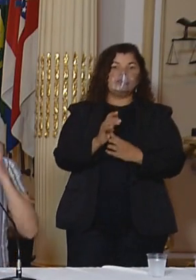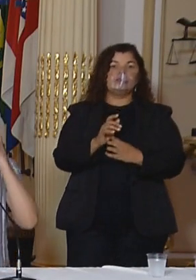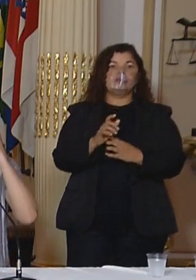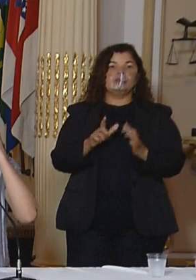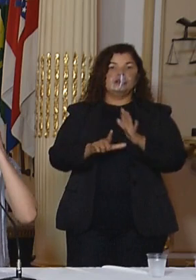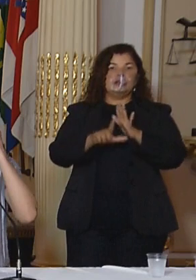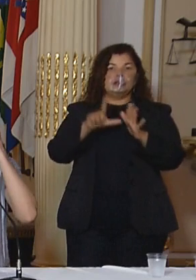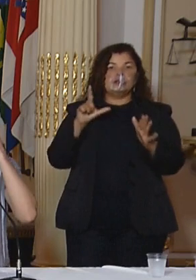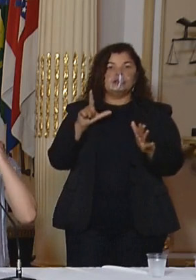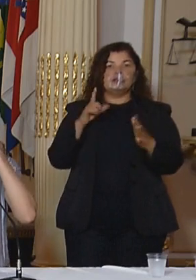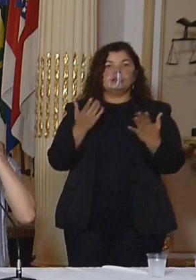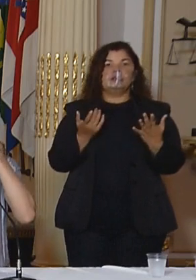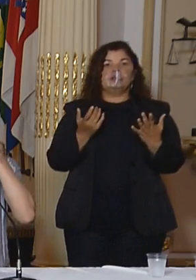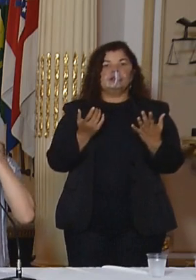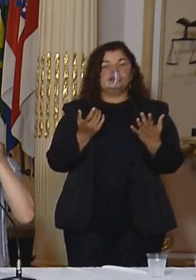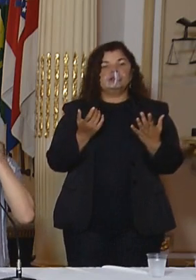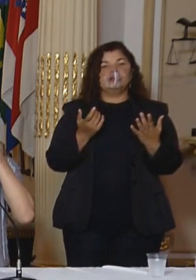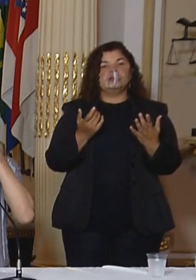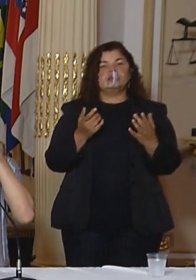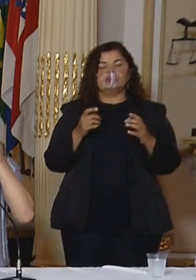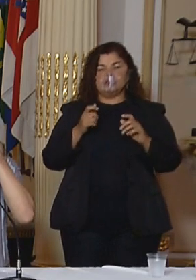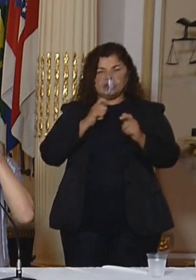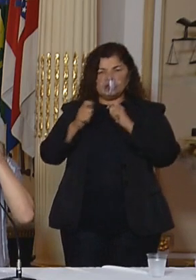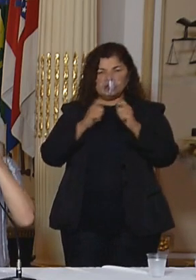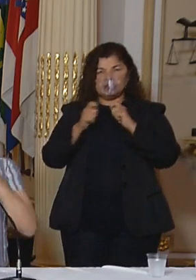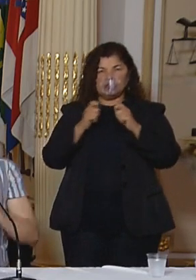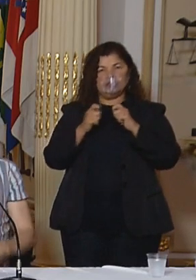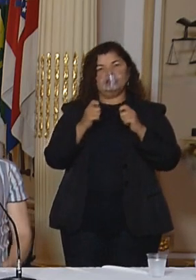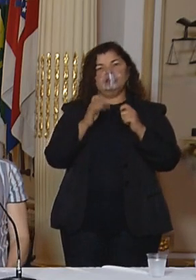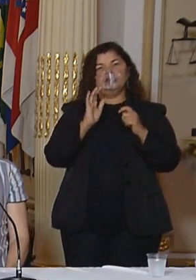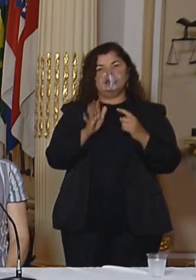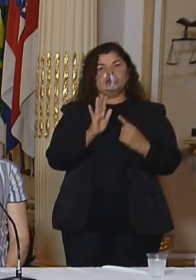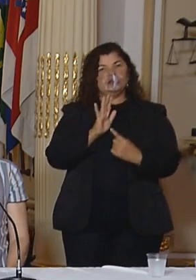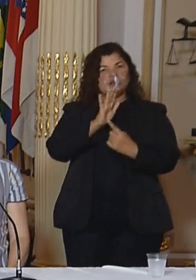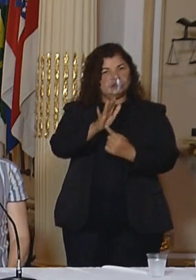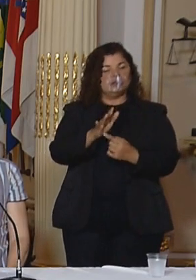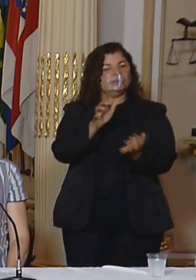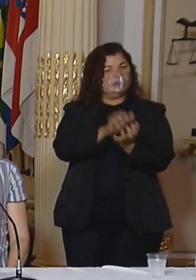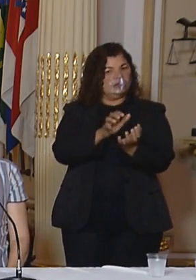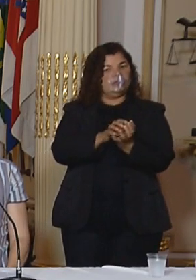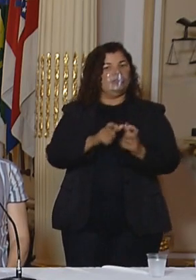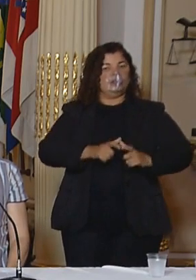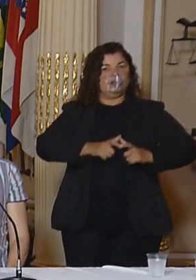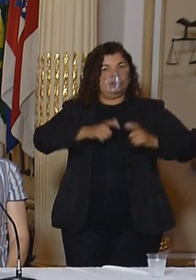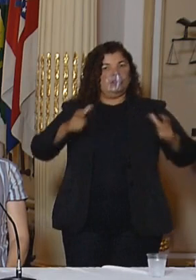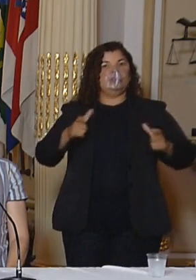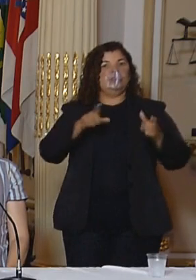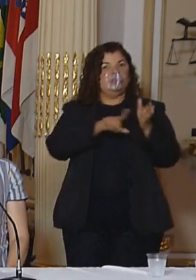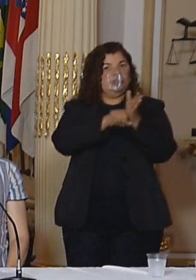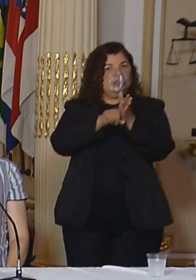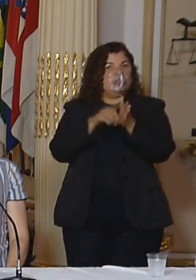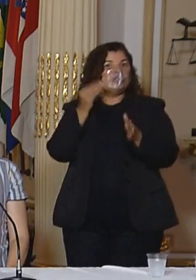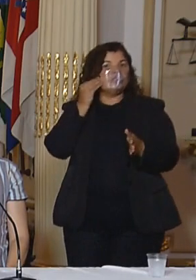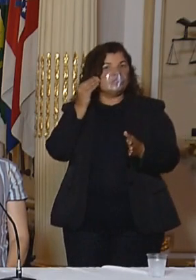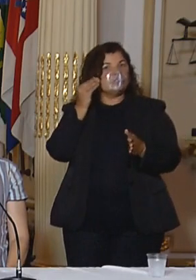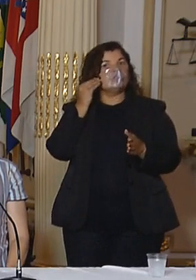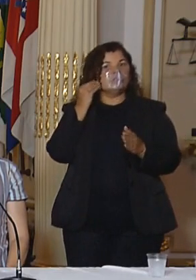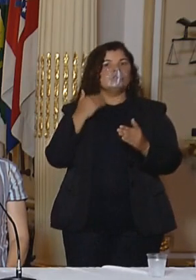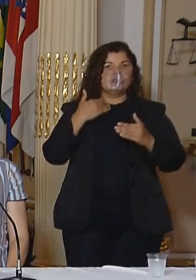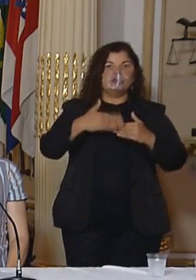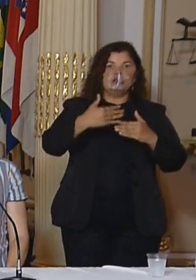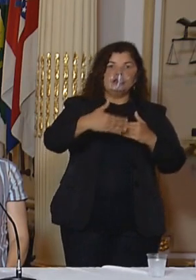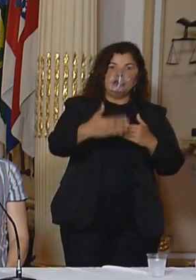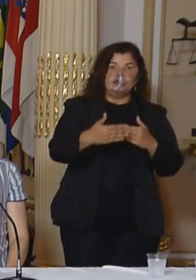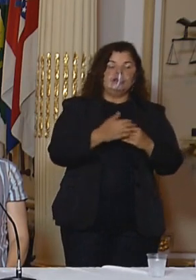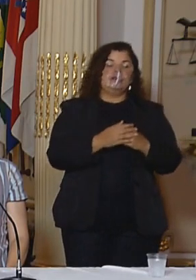temos colocado aqui em várias coletivas, que Pernambuco tem aprimorado sua capacidade de testagem desde sempre. Então, ao longo